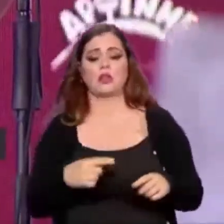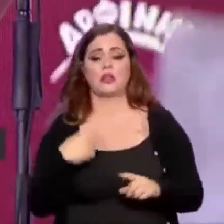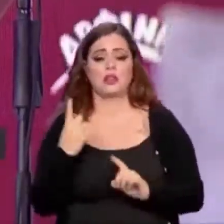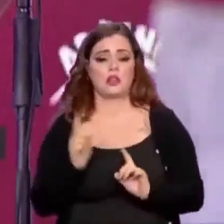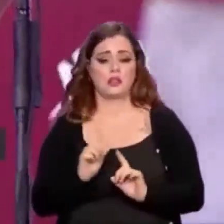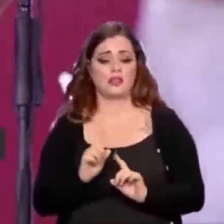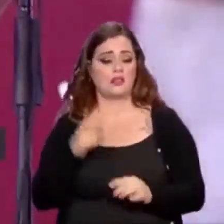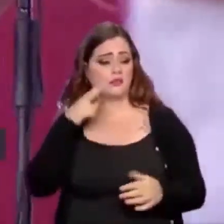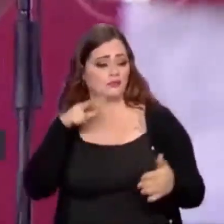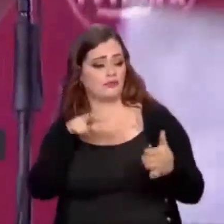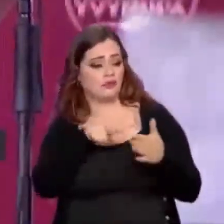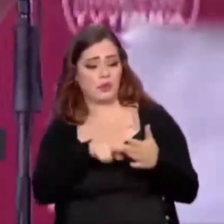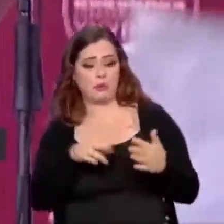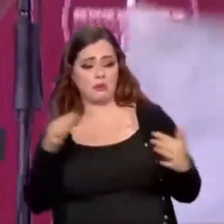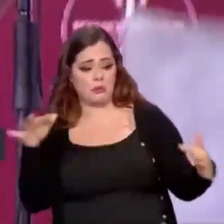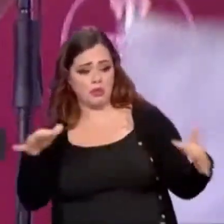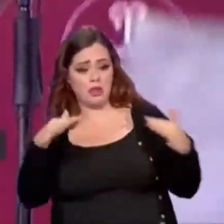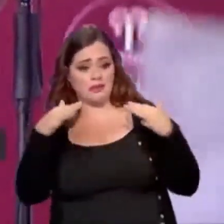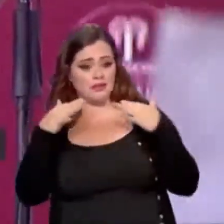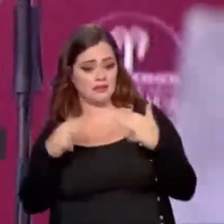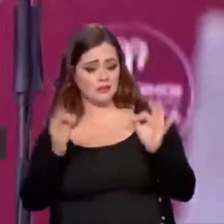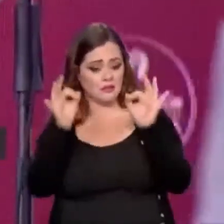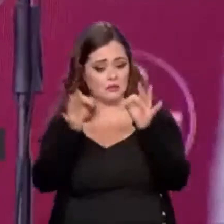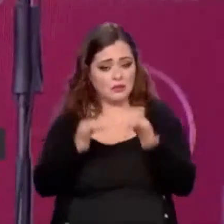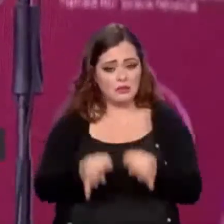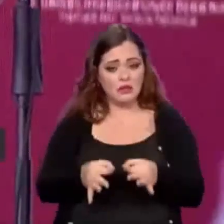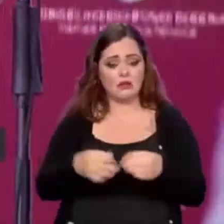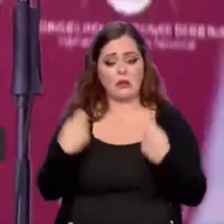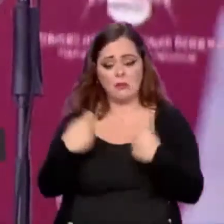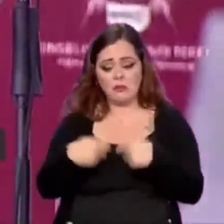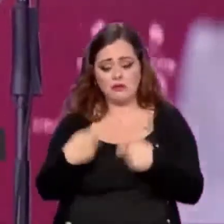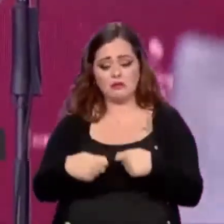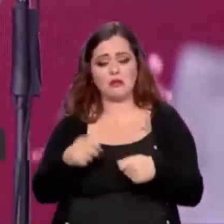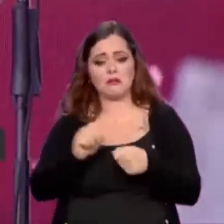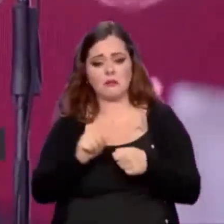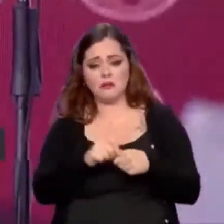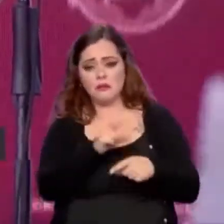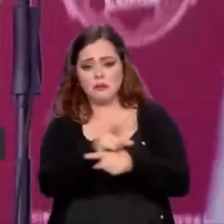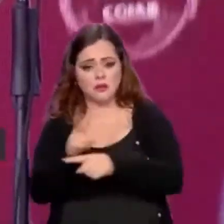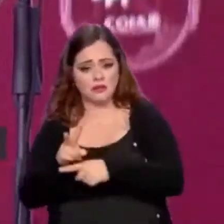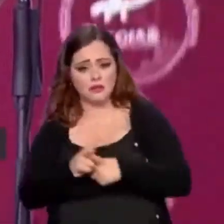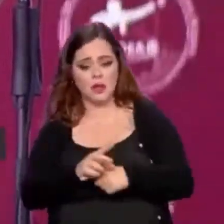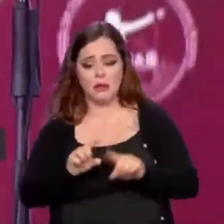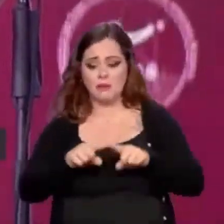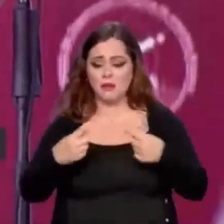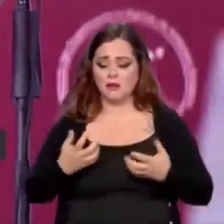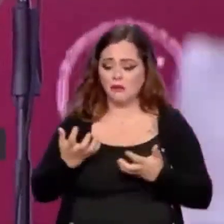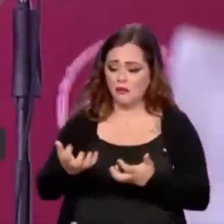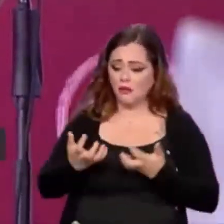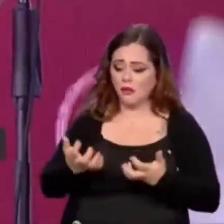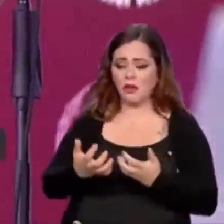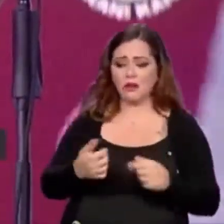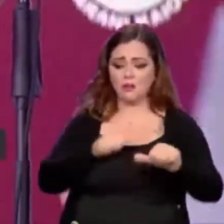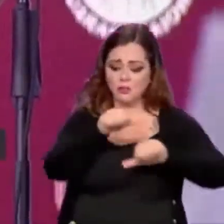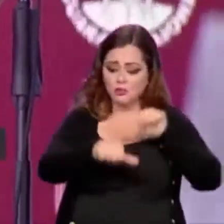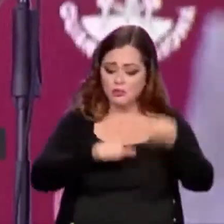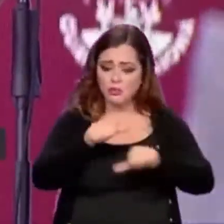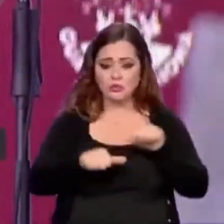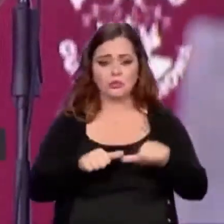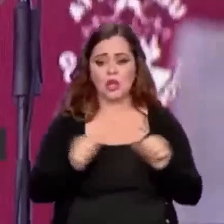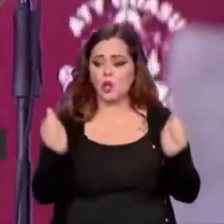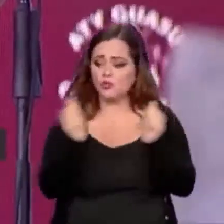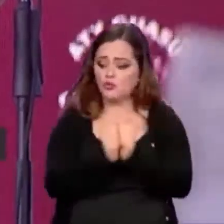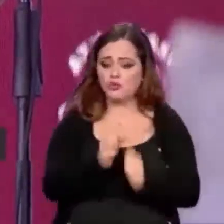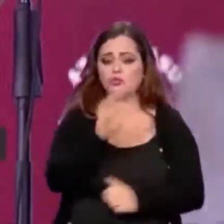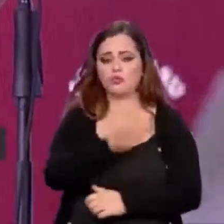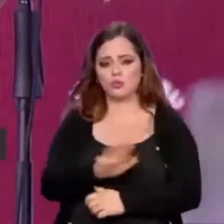não vinha dando a atenção devida aos territórios indígenas. Nós queremos mudar esse cenário, junto com o